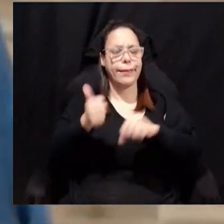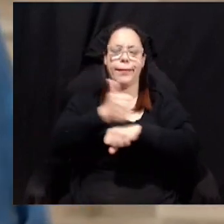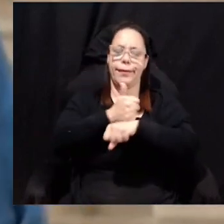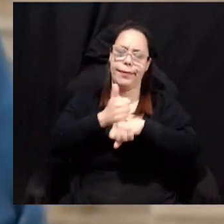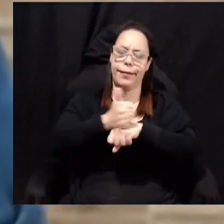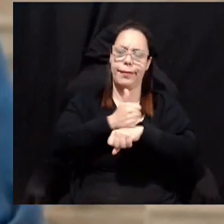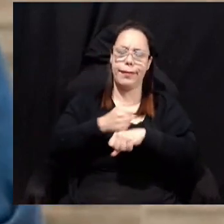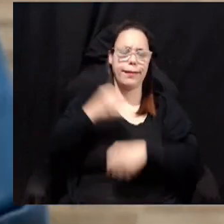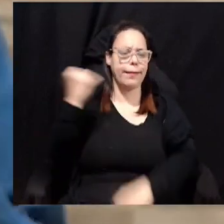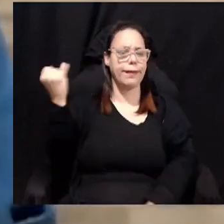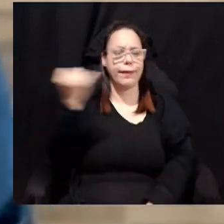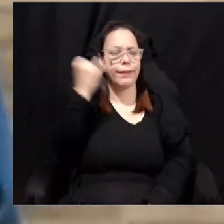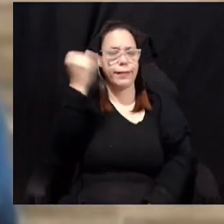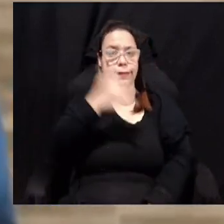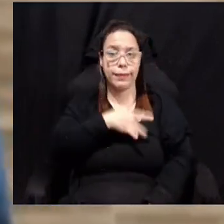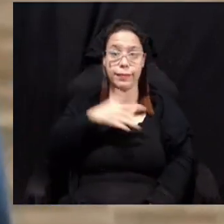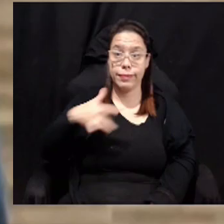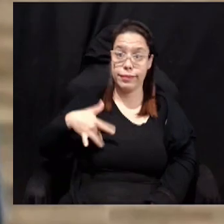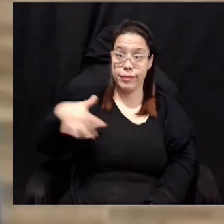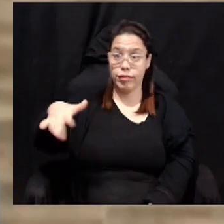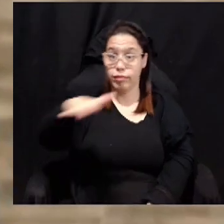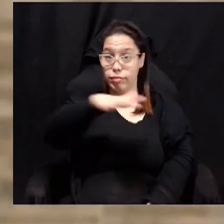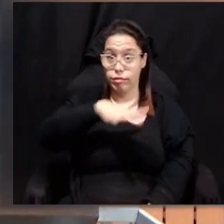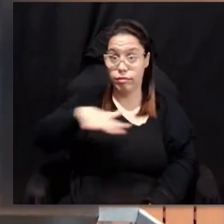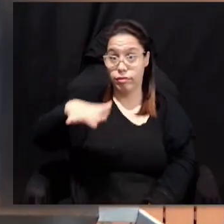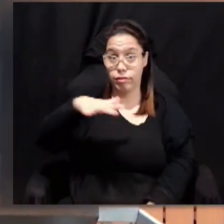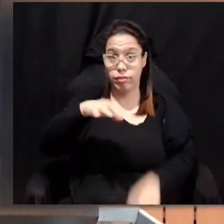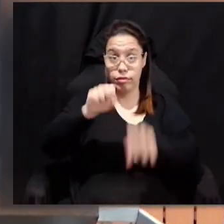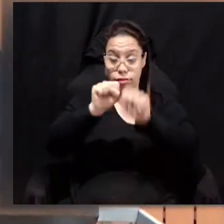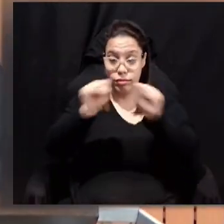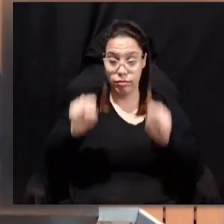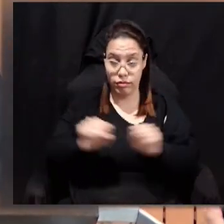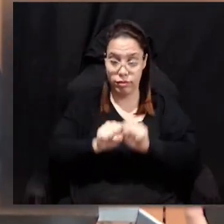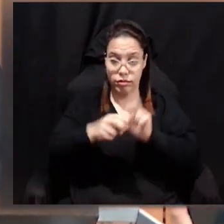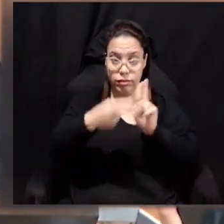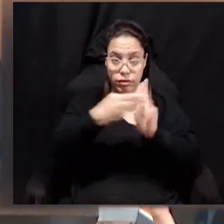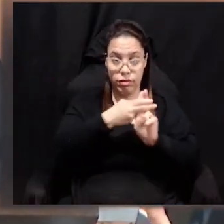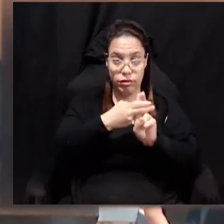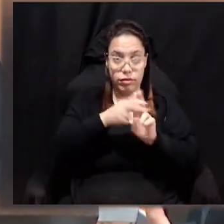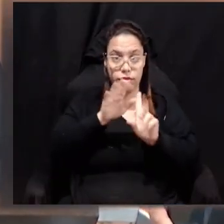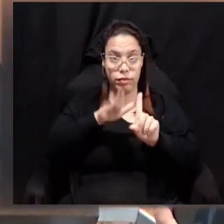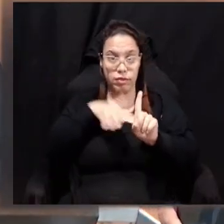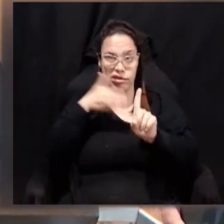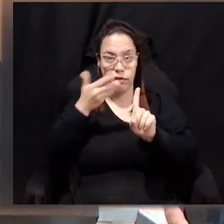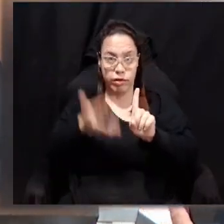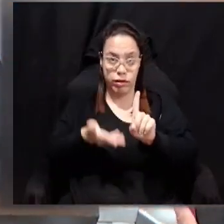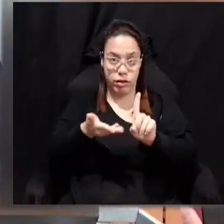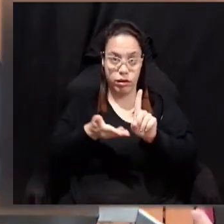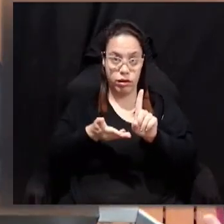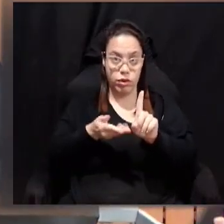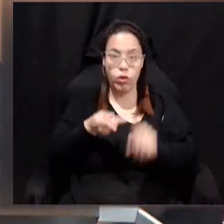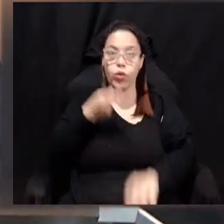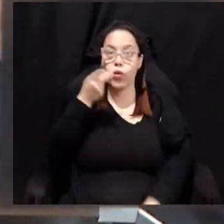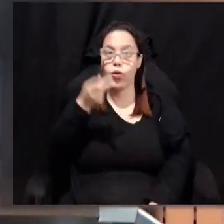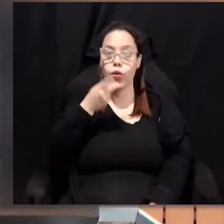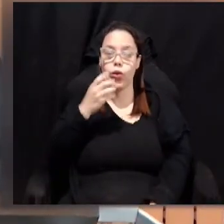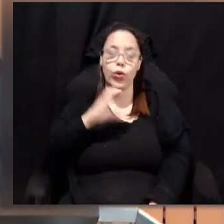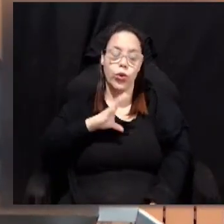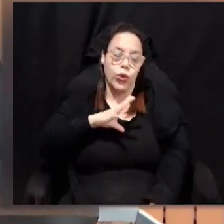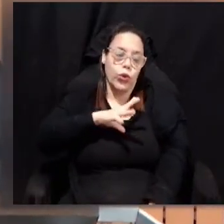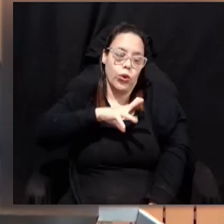para a saúde da nossa região, para o Sistema Único de Saúde. O homenageado externou a sua paixão pela